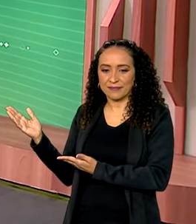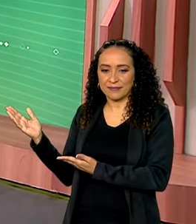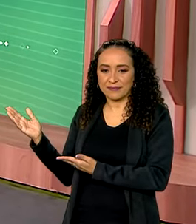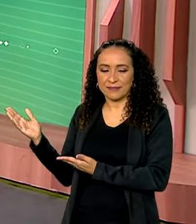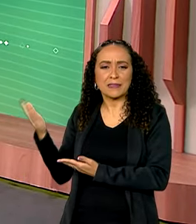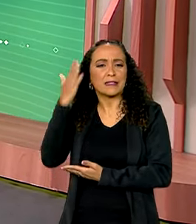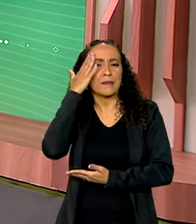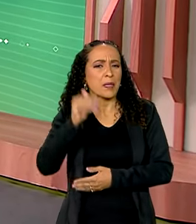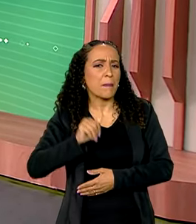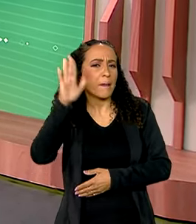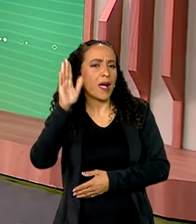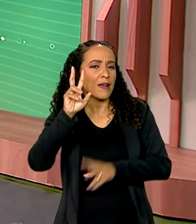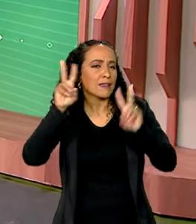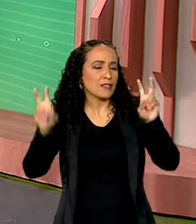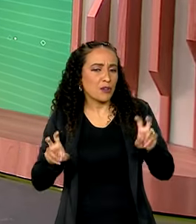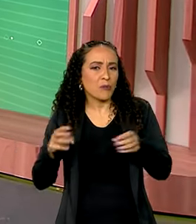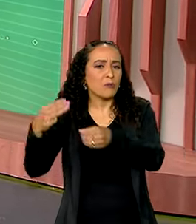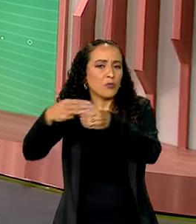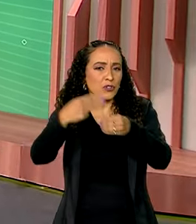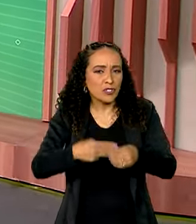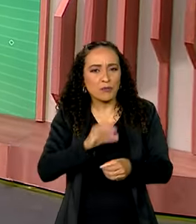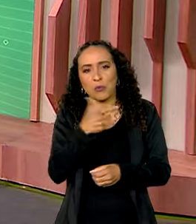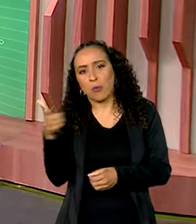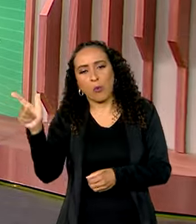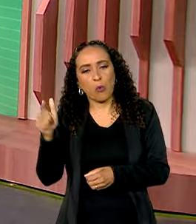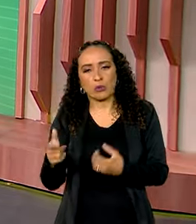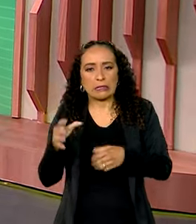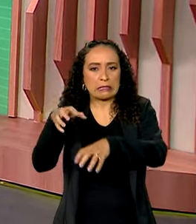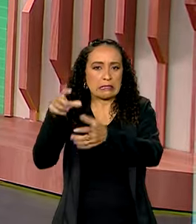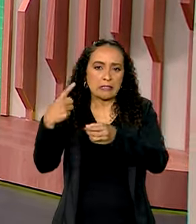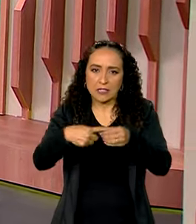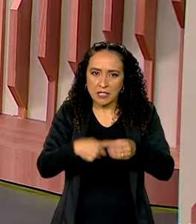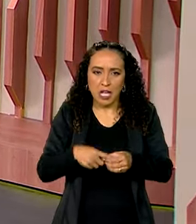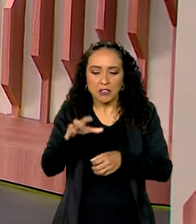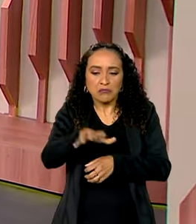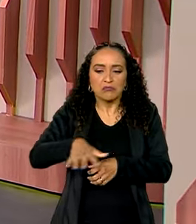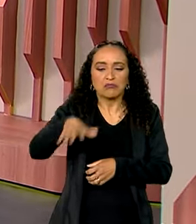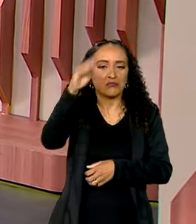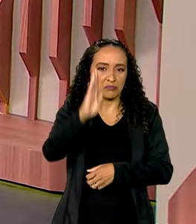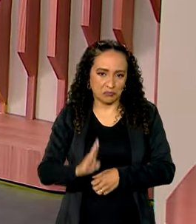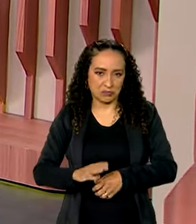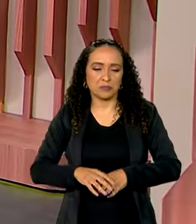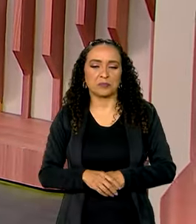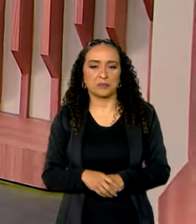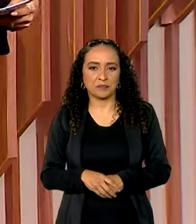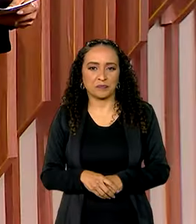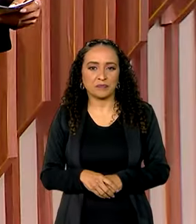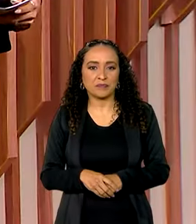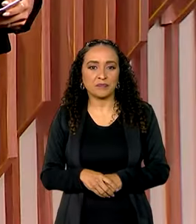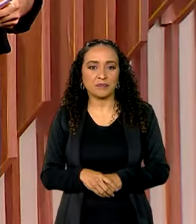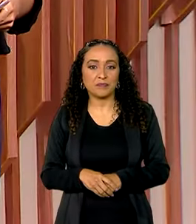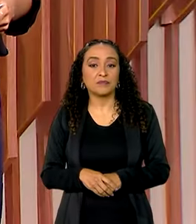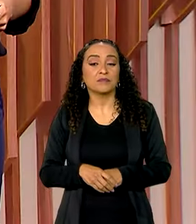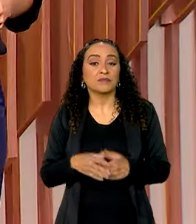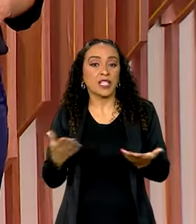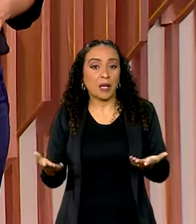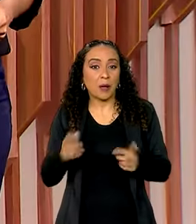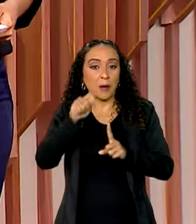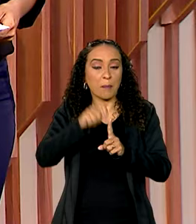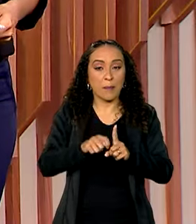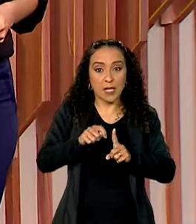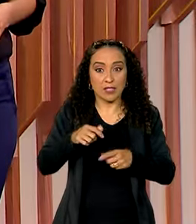gov.br/comunicabr para saber mais sobre o seu município ou alguma cidade, alguma região do país. Estamos no